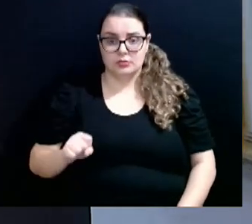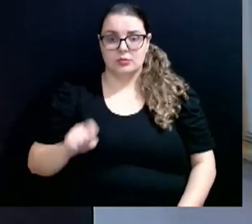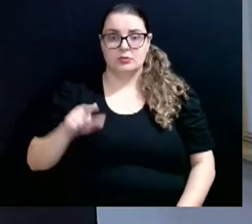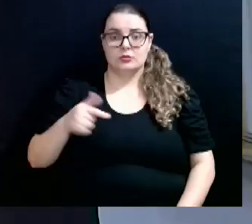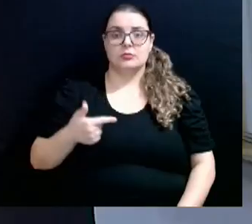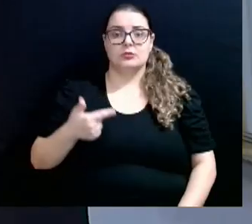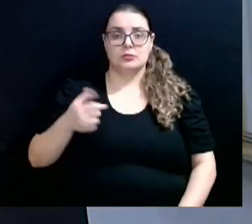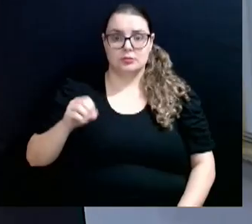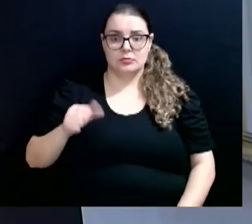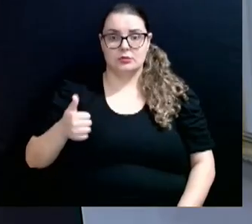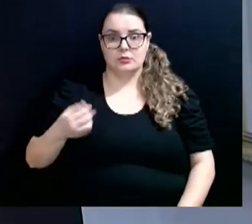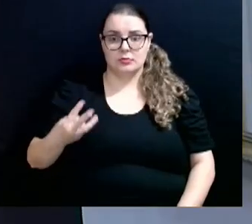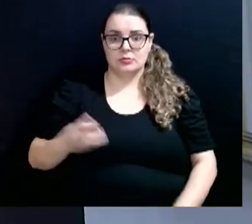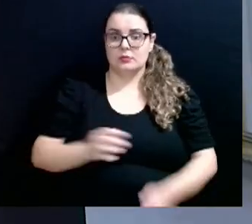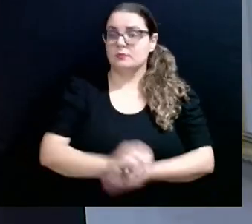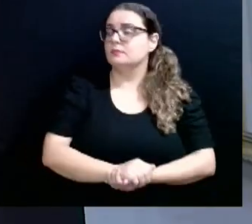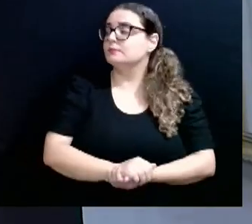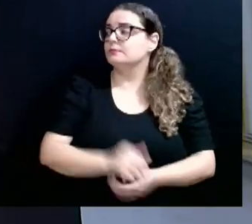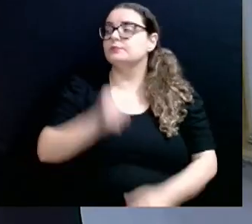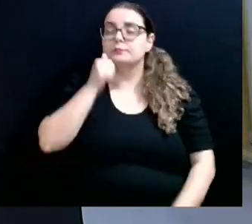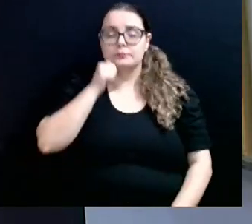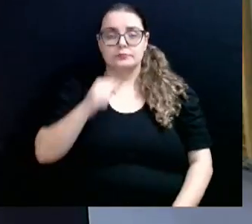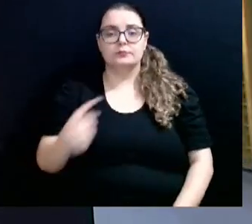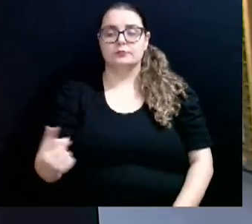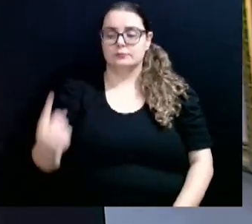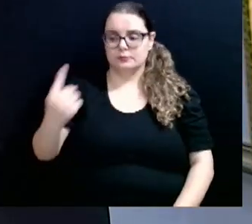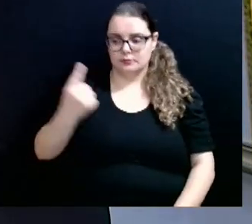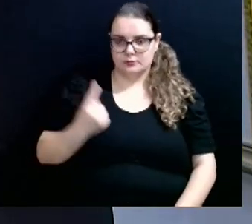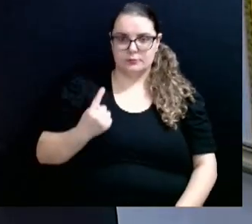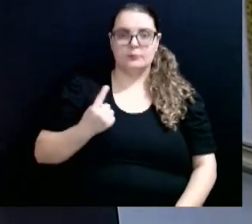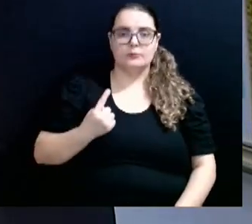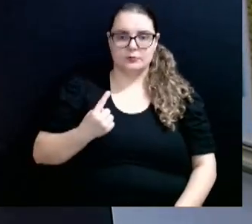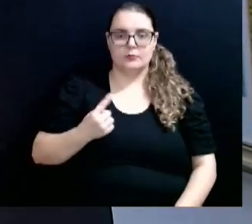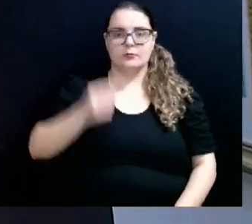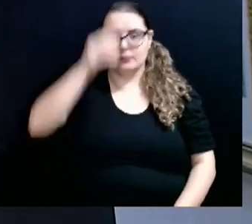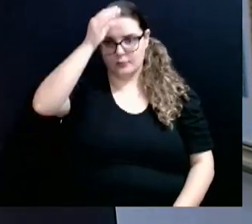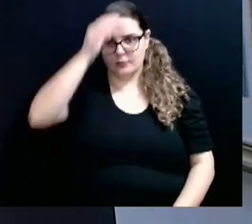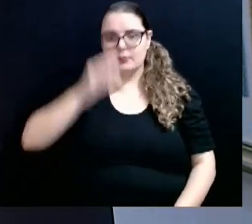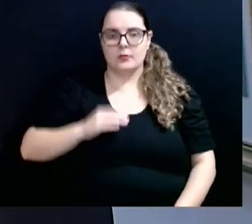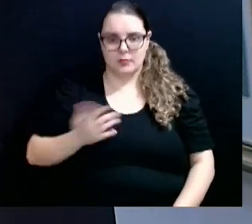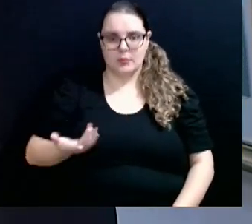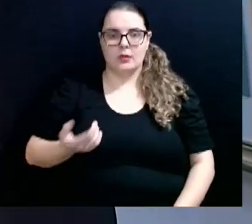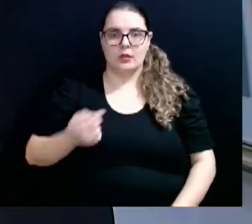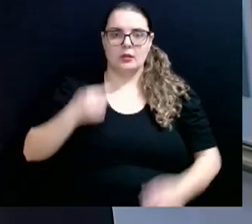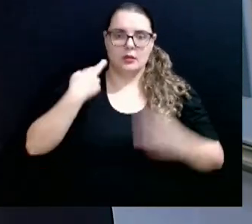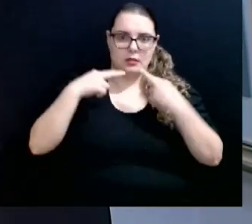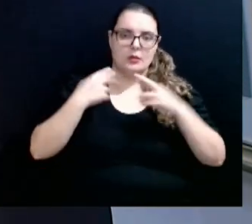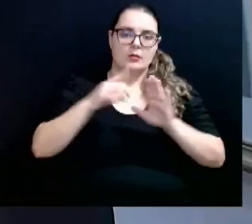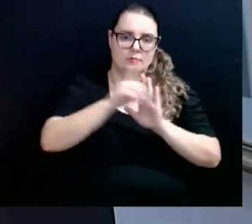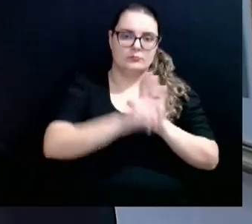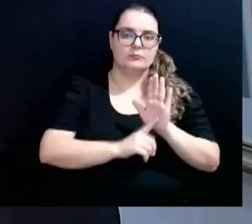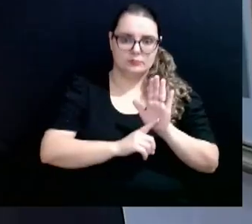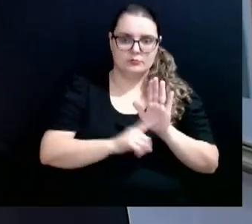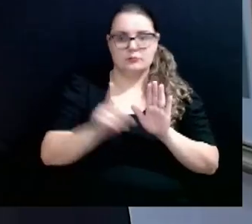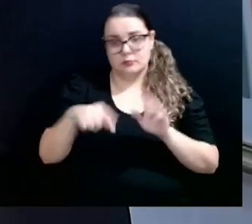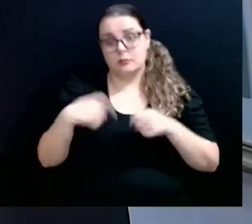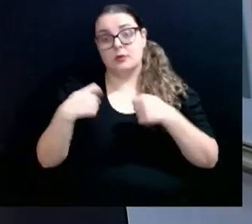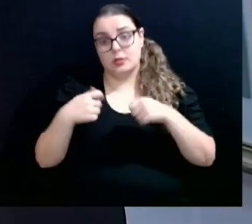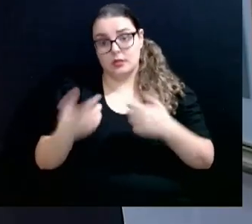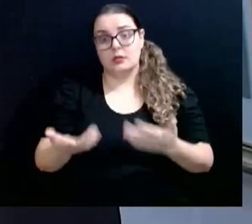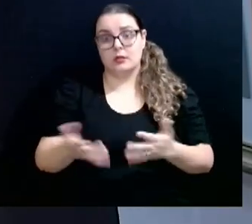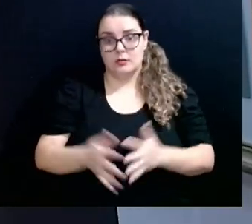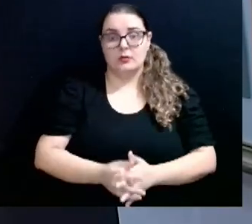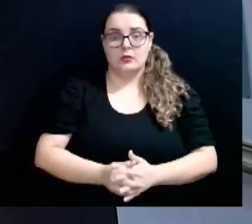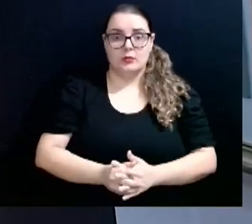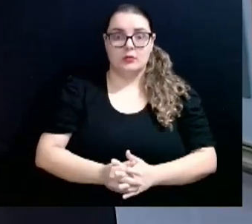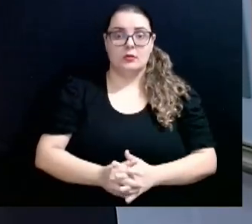munícipe que estava se queixando em relação a um direito que eu acredito que é necessário, que tem toda a lógica